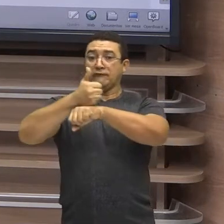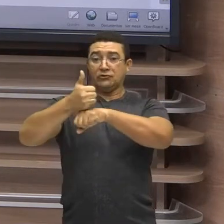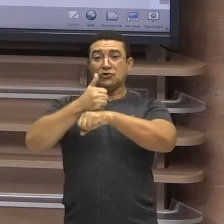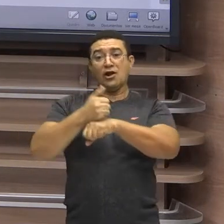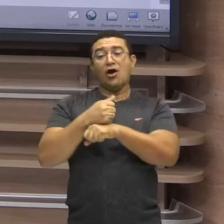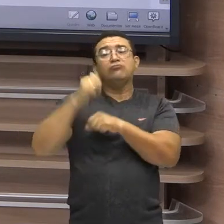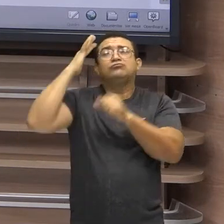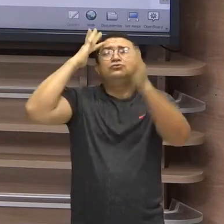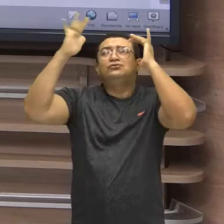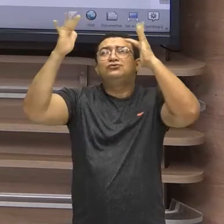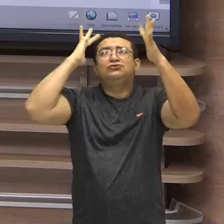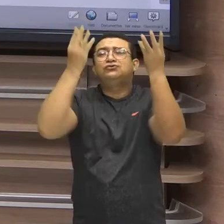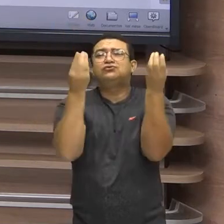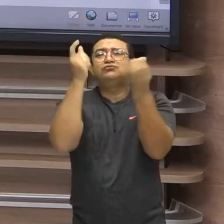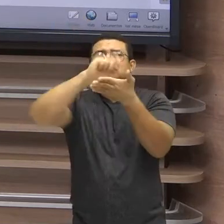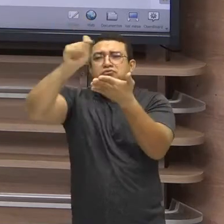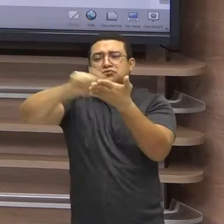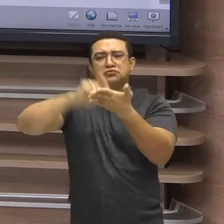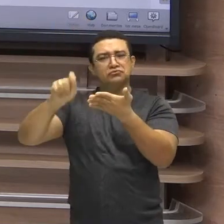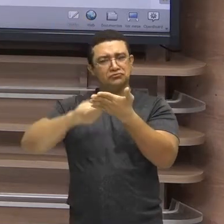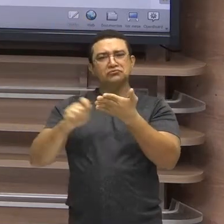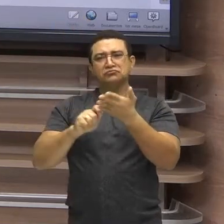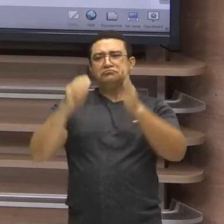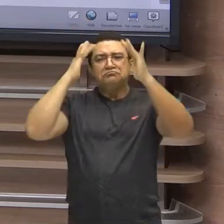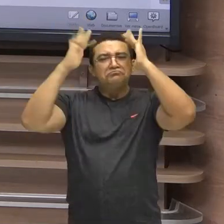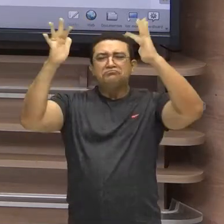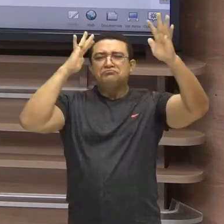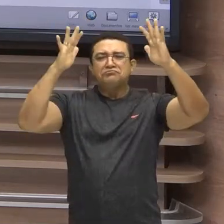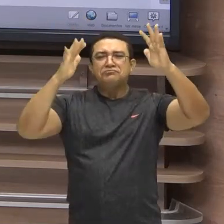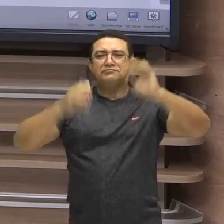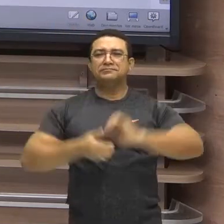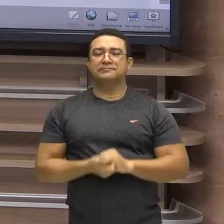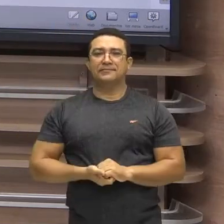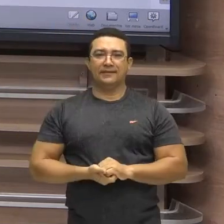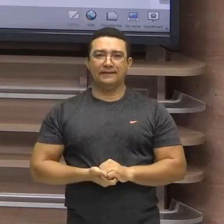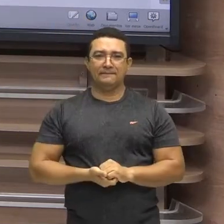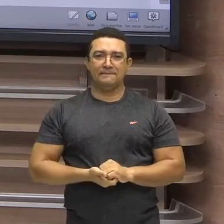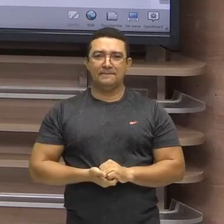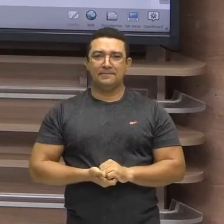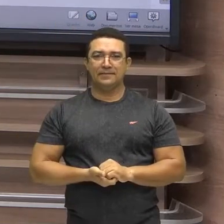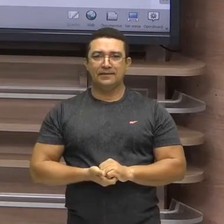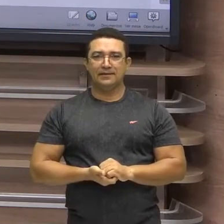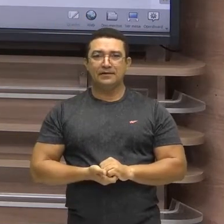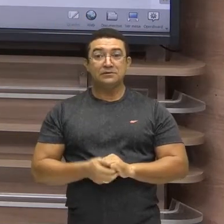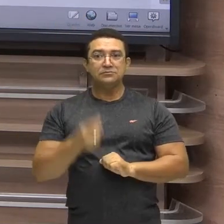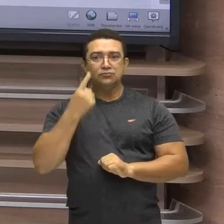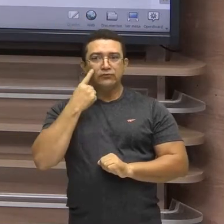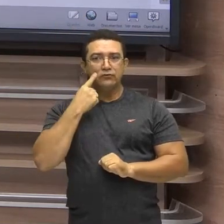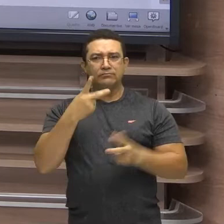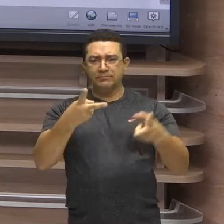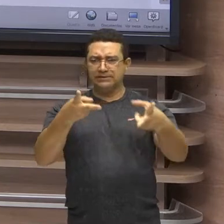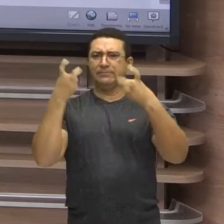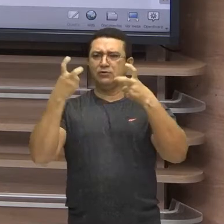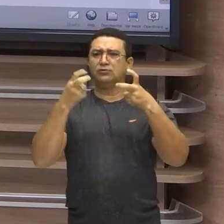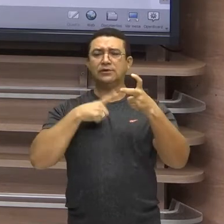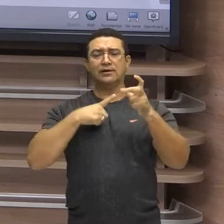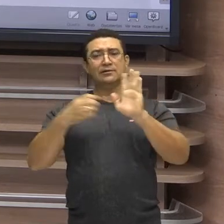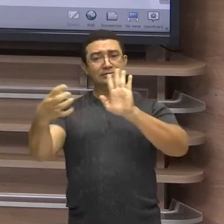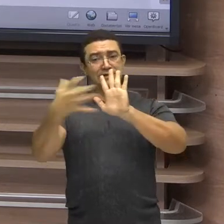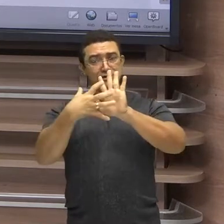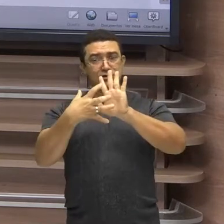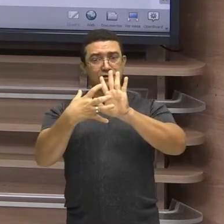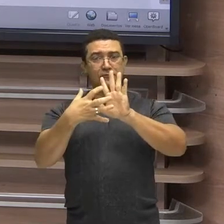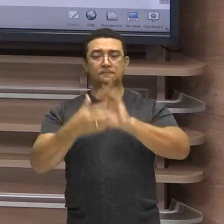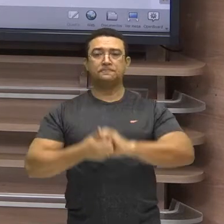viajar na imaginação. Então agora a gente vai, vocês viram que tem esse exagero, né? Também no nosso dia a